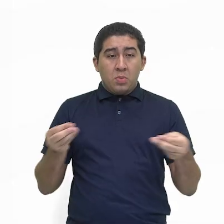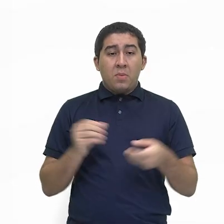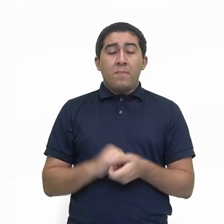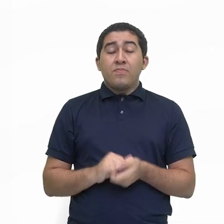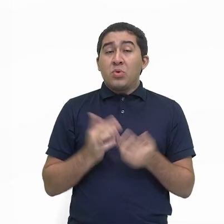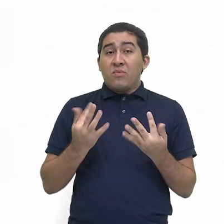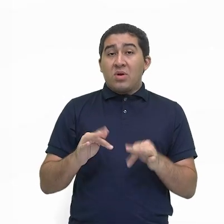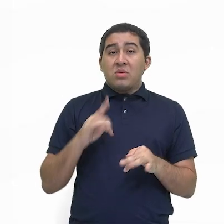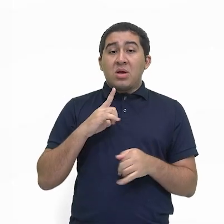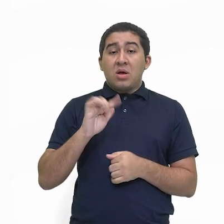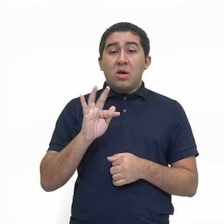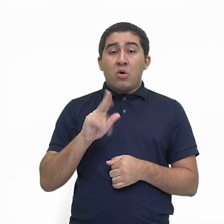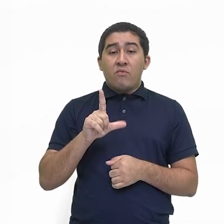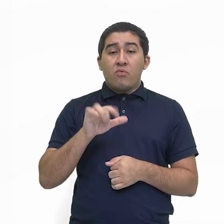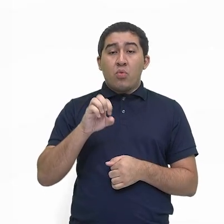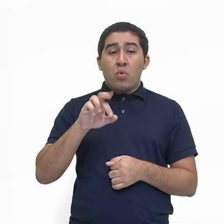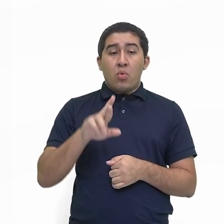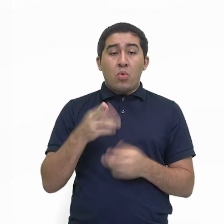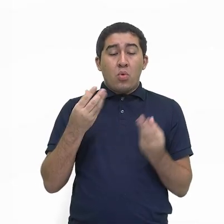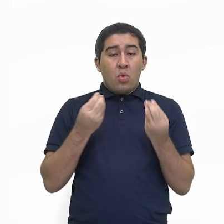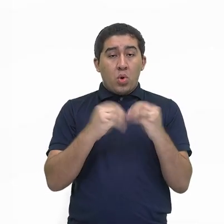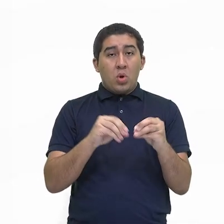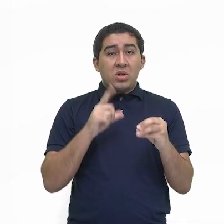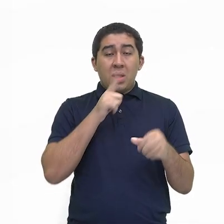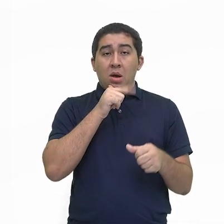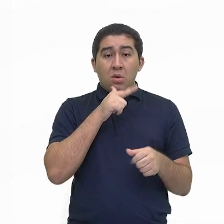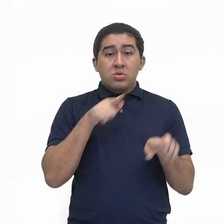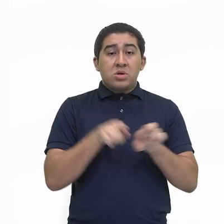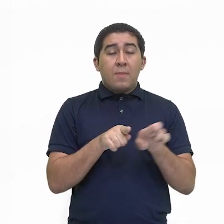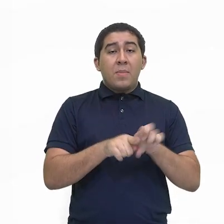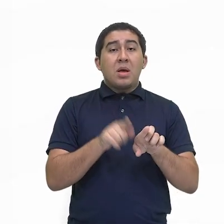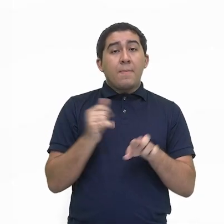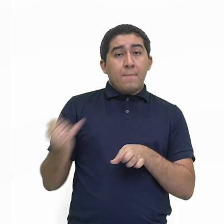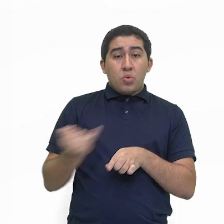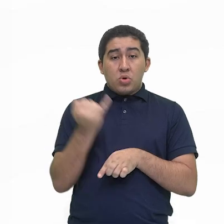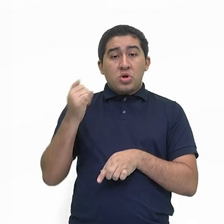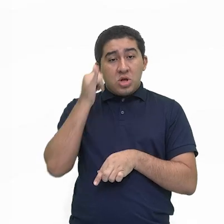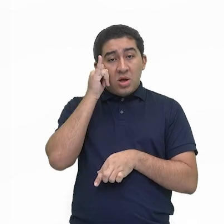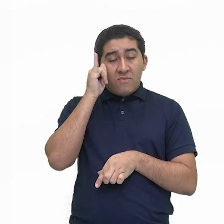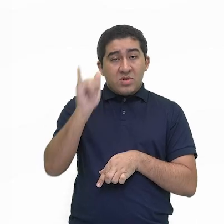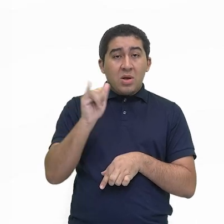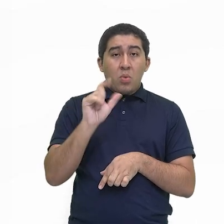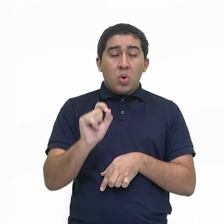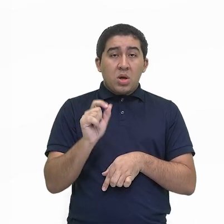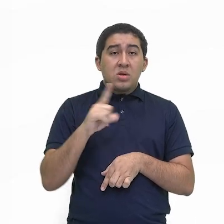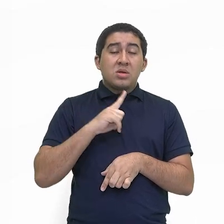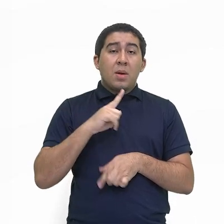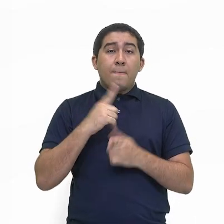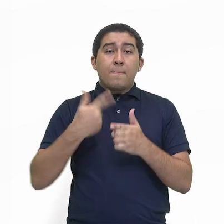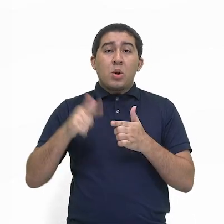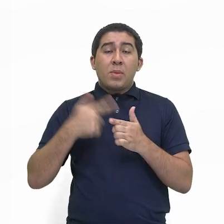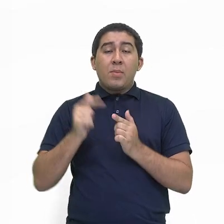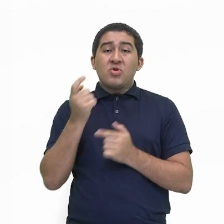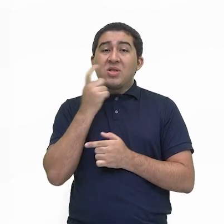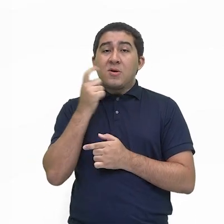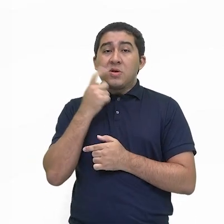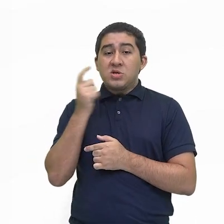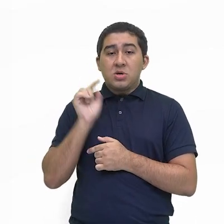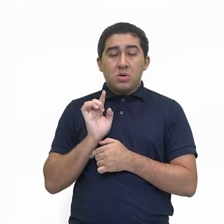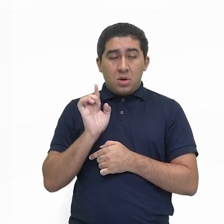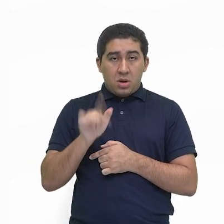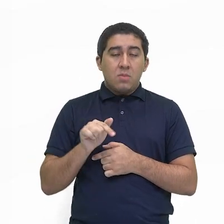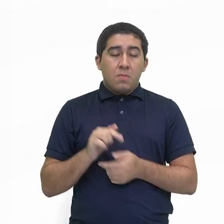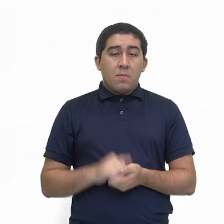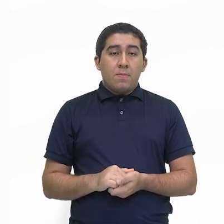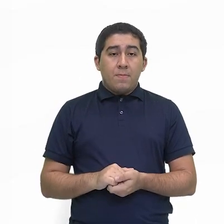fim, aplica-se flúor, elemento importante na prevenção de cáries da população. E aí nós temos